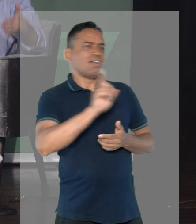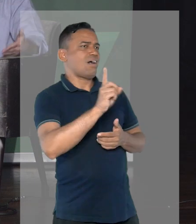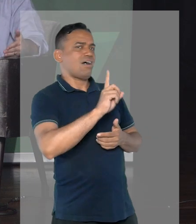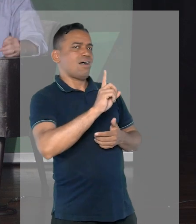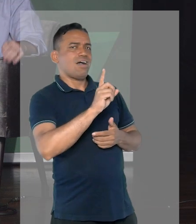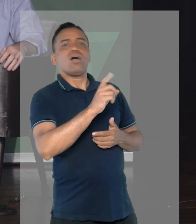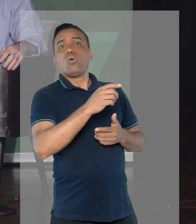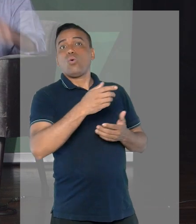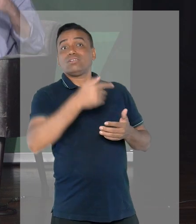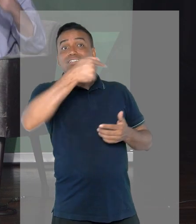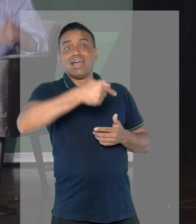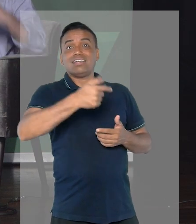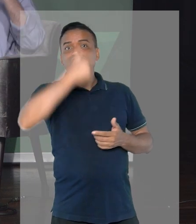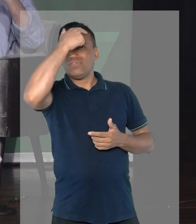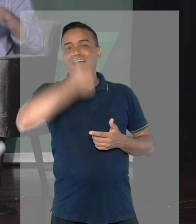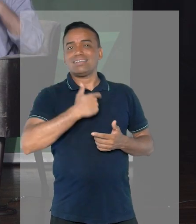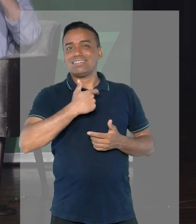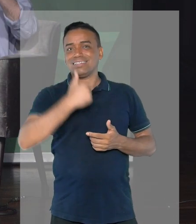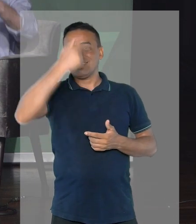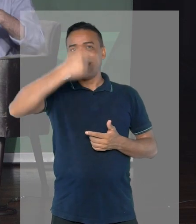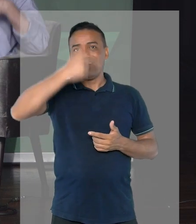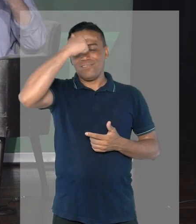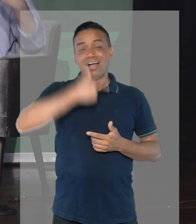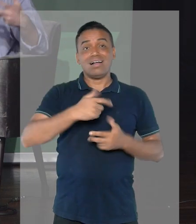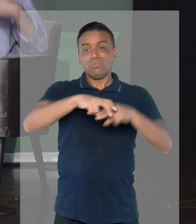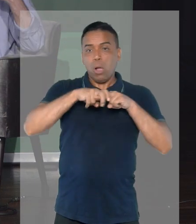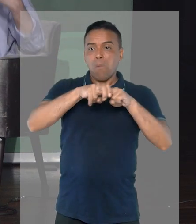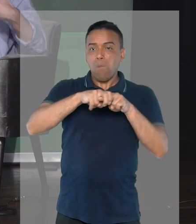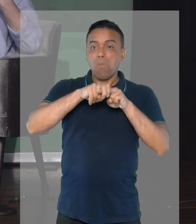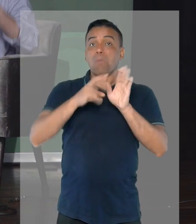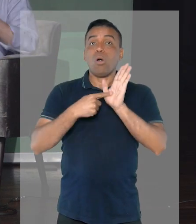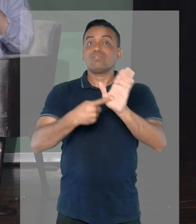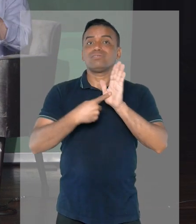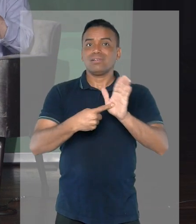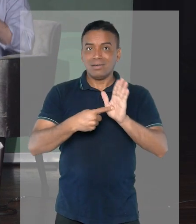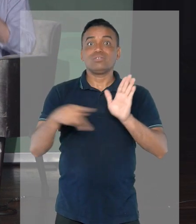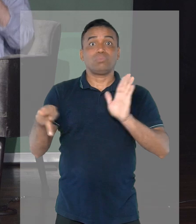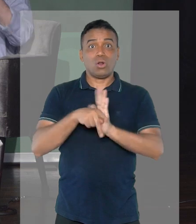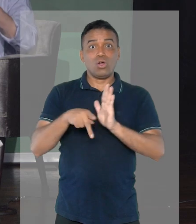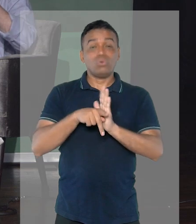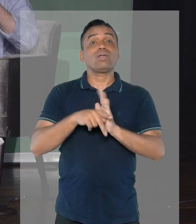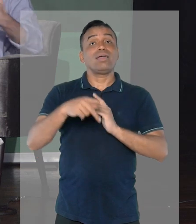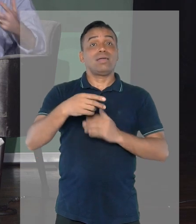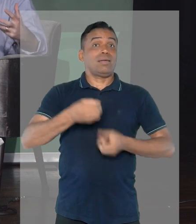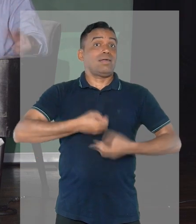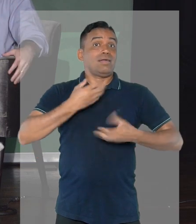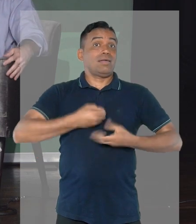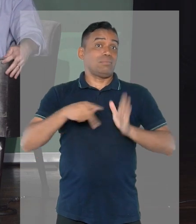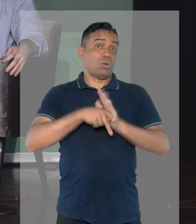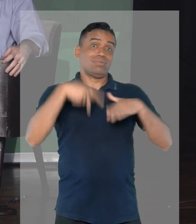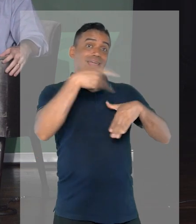tem que ser o poema de Sete Faces. Assim. E ele dando motivos para aquilo, mostrando que aquilo ali tinha aquilo era a poética do